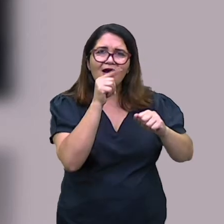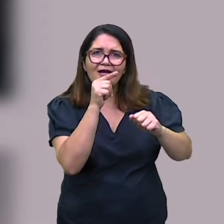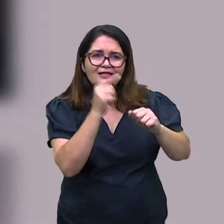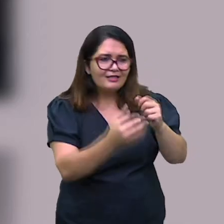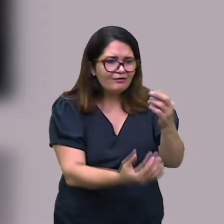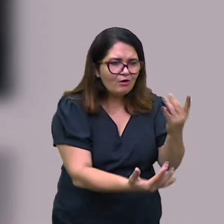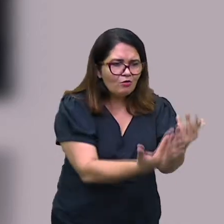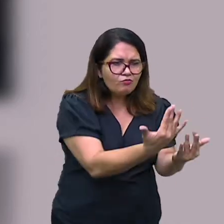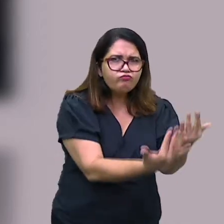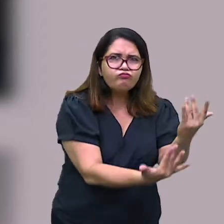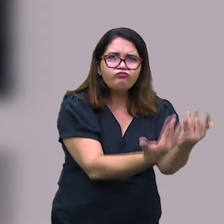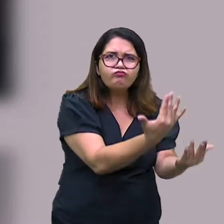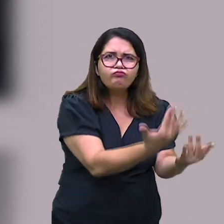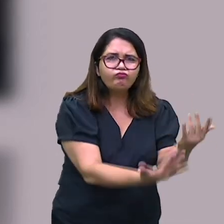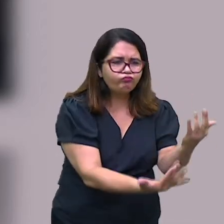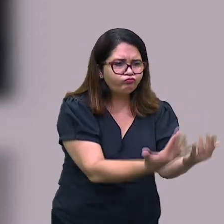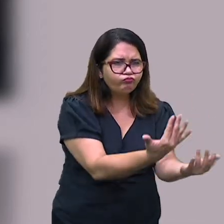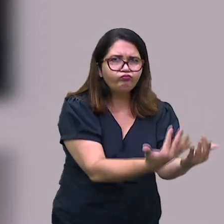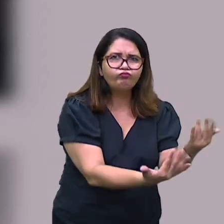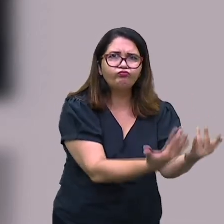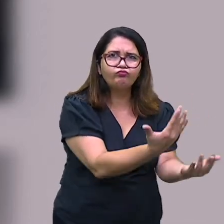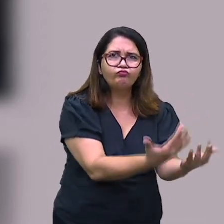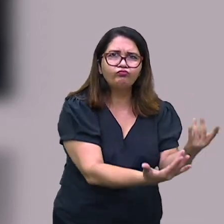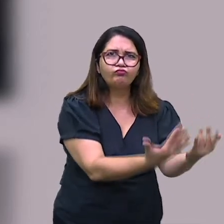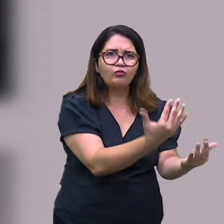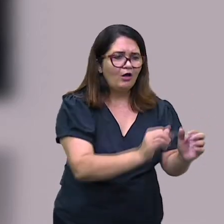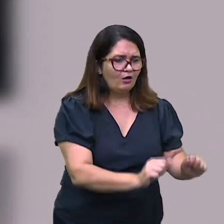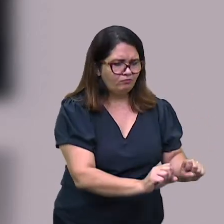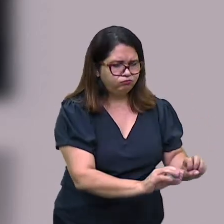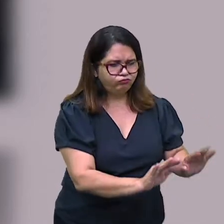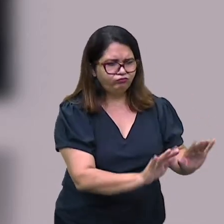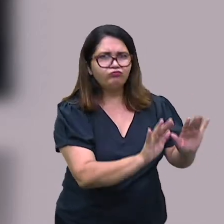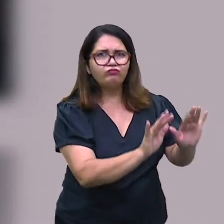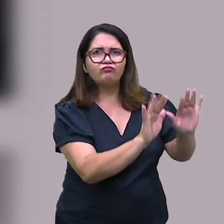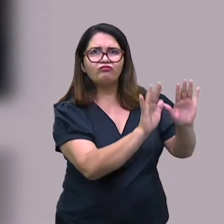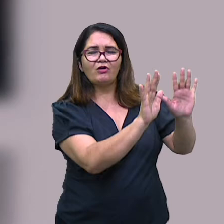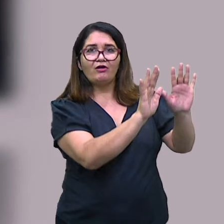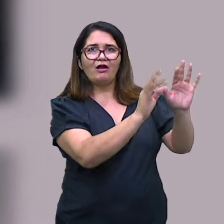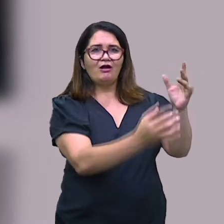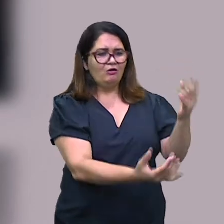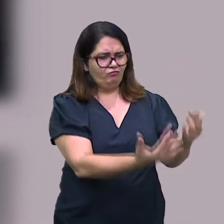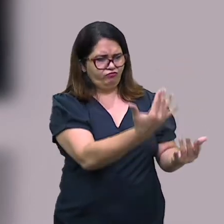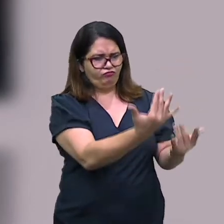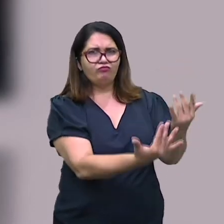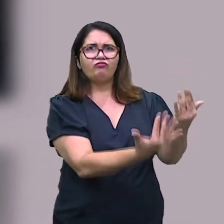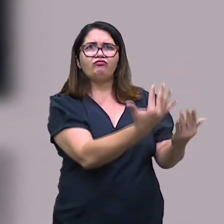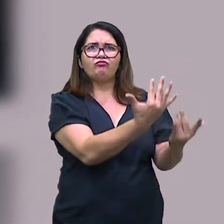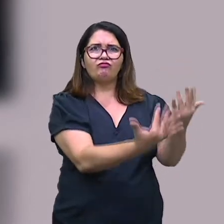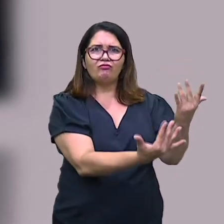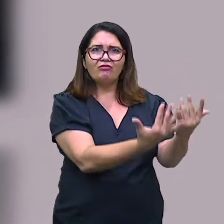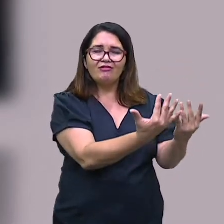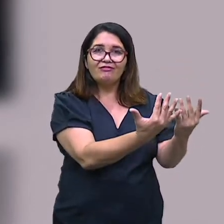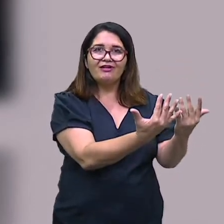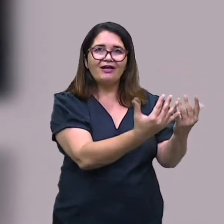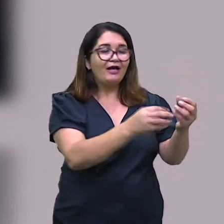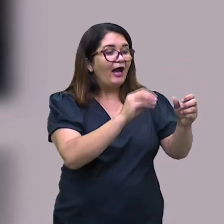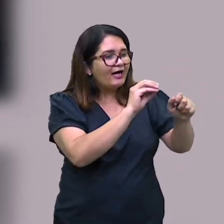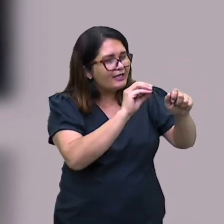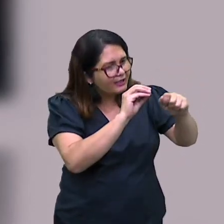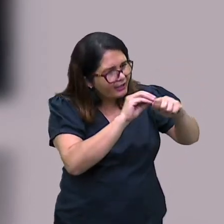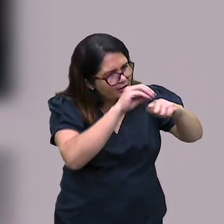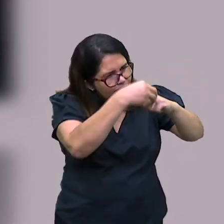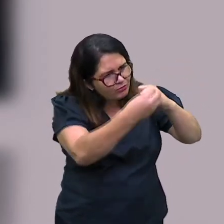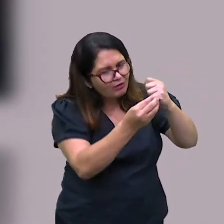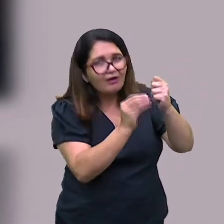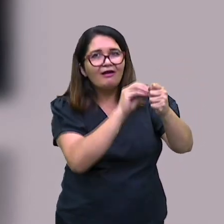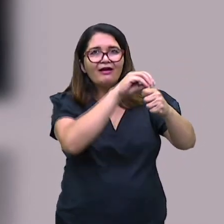da parte inferior, começa a fazer todo esse processo de fervura, de transição, e as moléculas